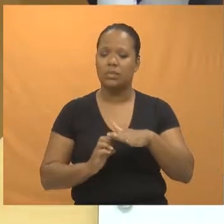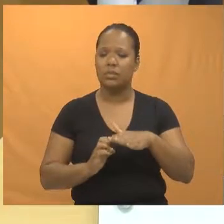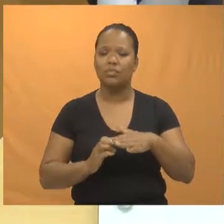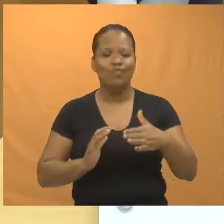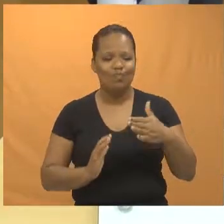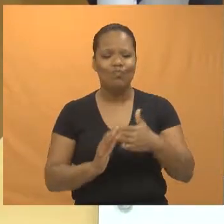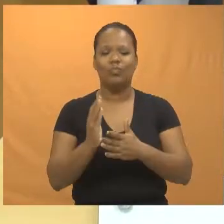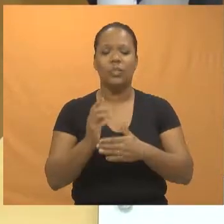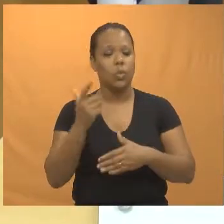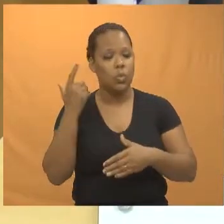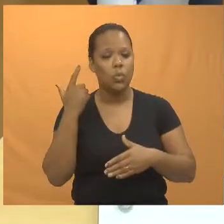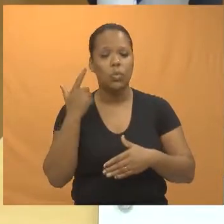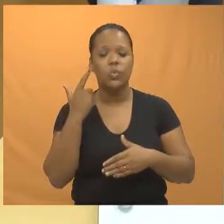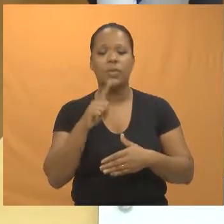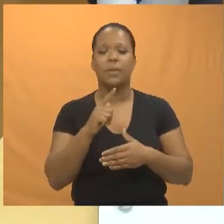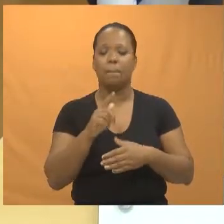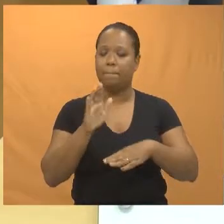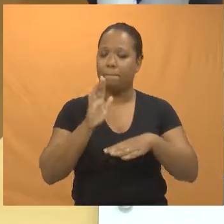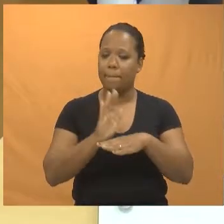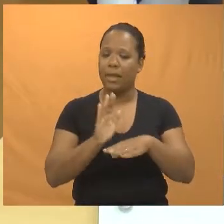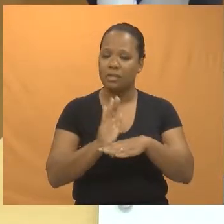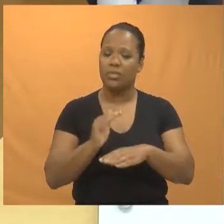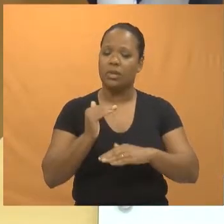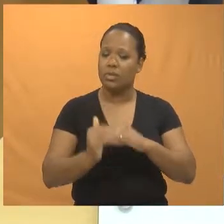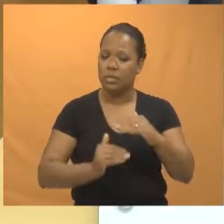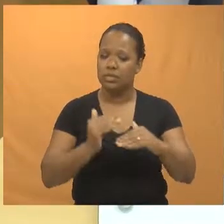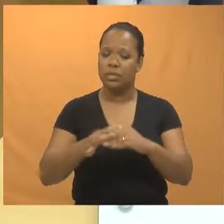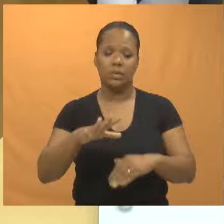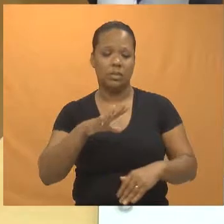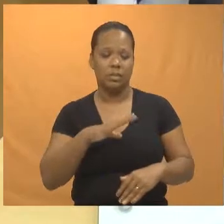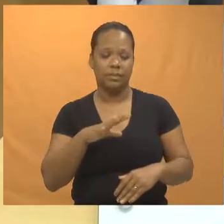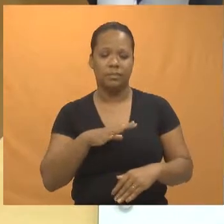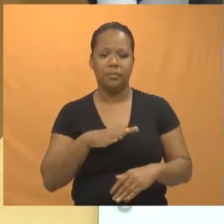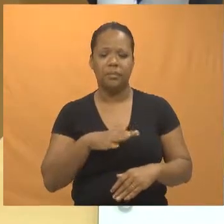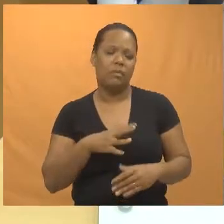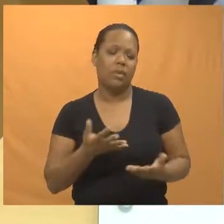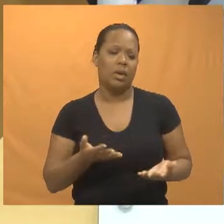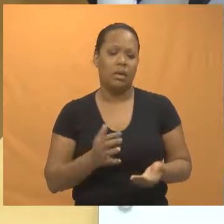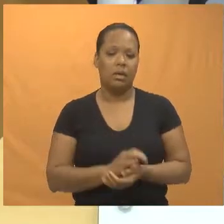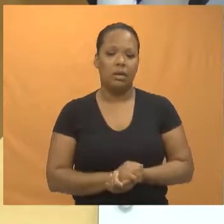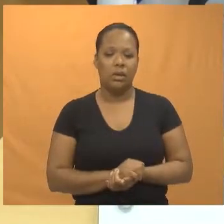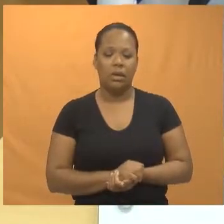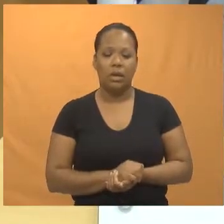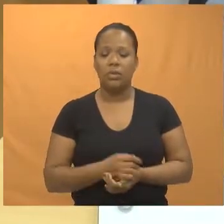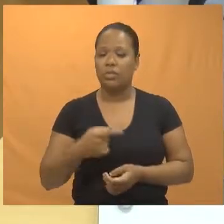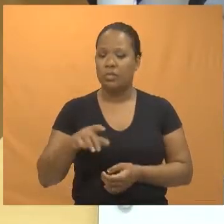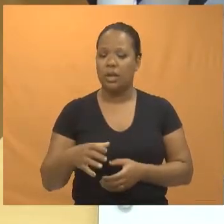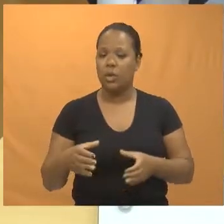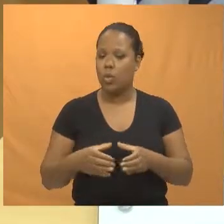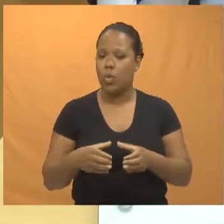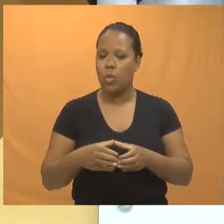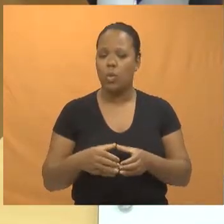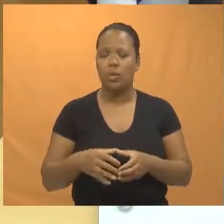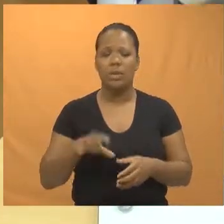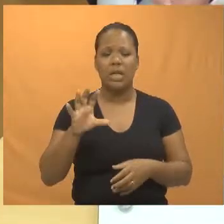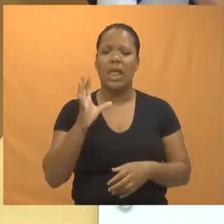e a gente consiga contribuir com o desenvolvimento da cidade. É muito comum a gente recorrer a órgãos estaduais e